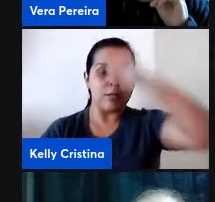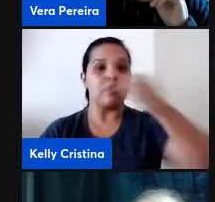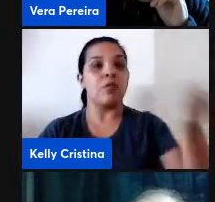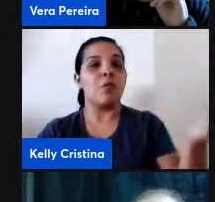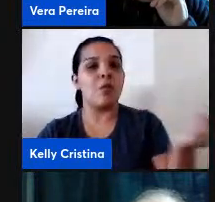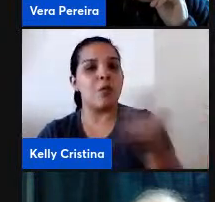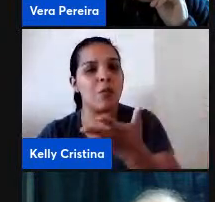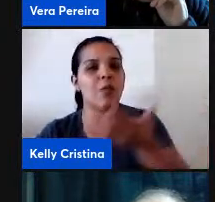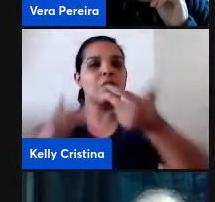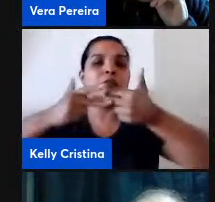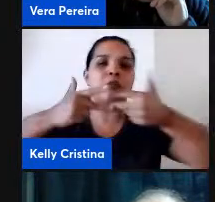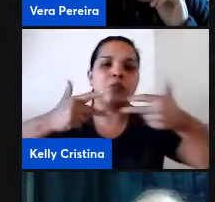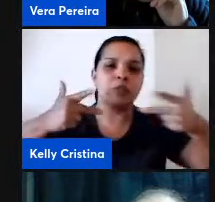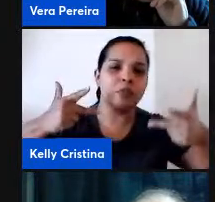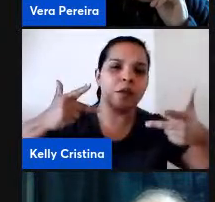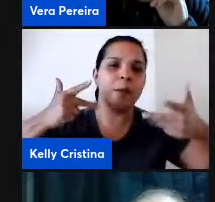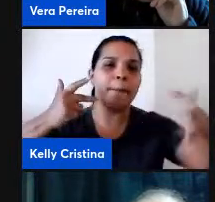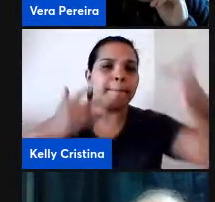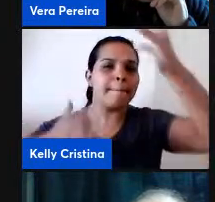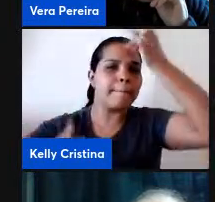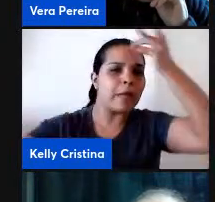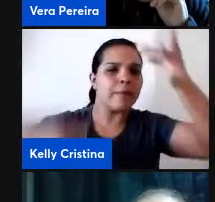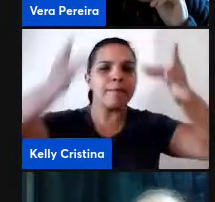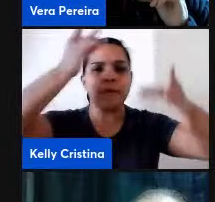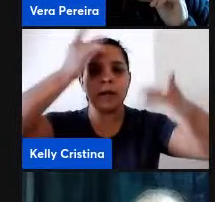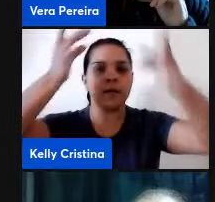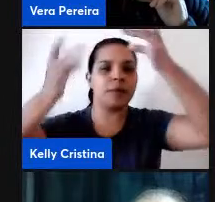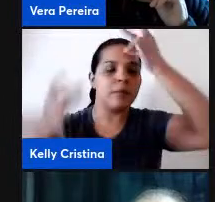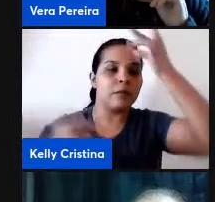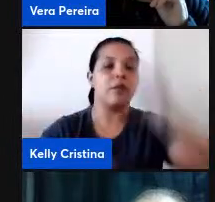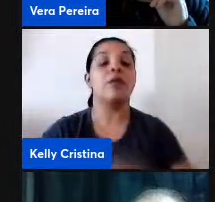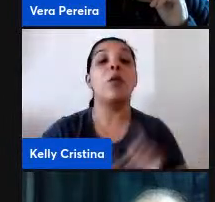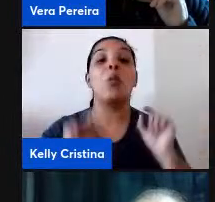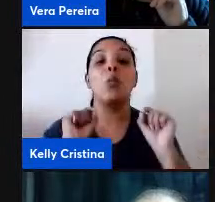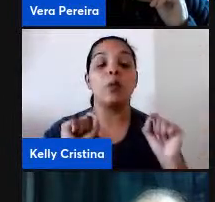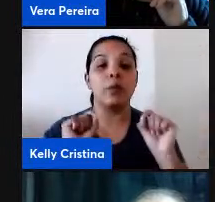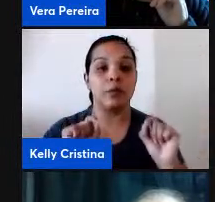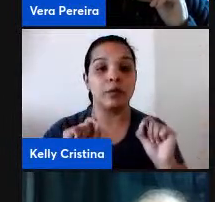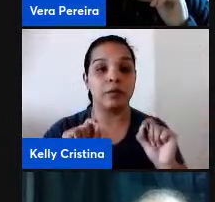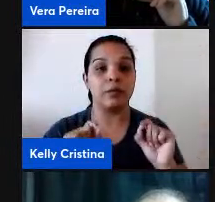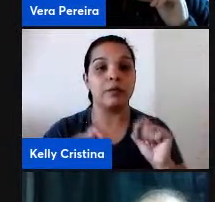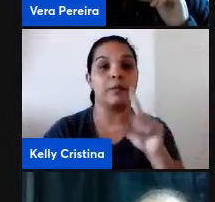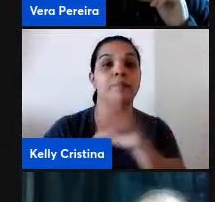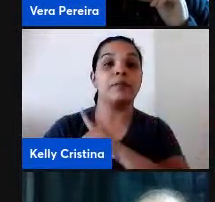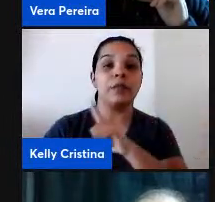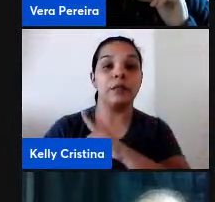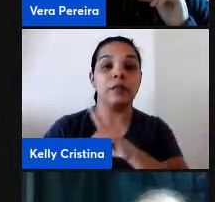novas, memorizamos melhor, quando temos um impulso interno